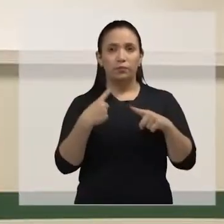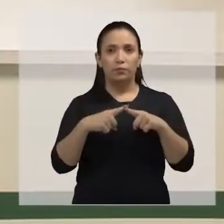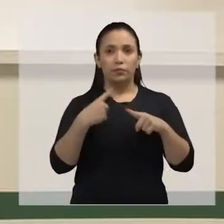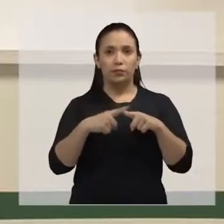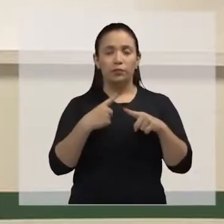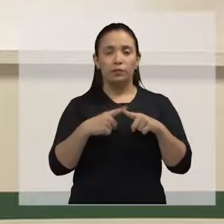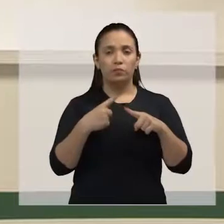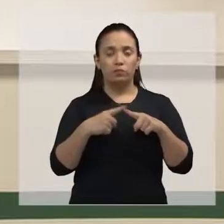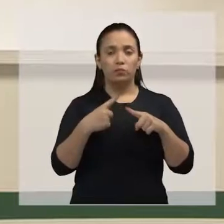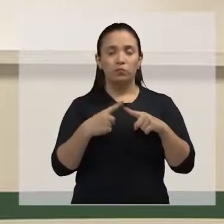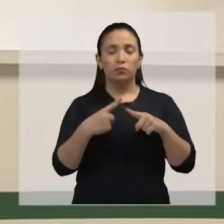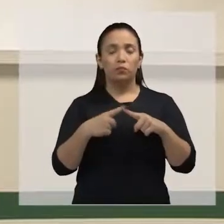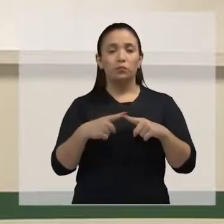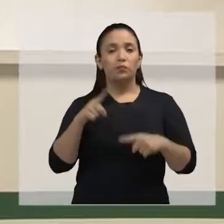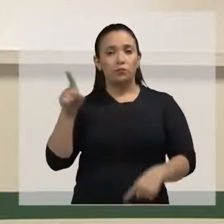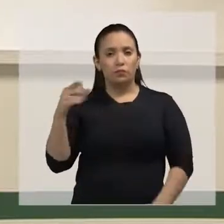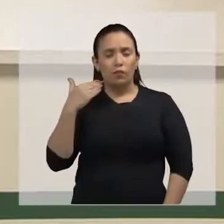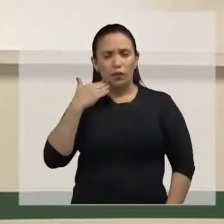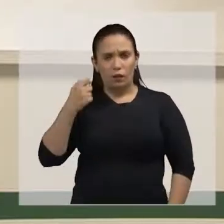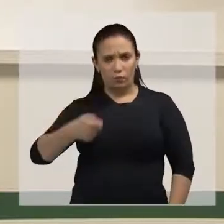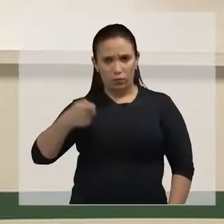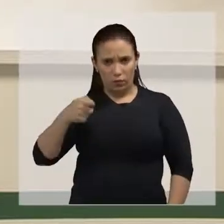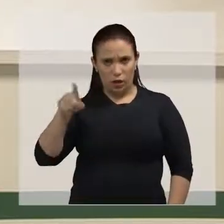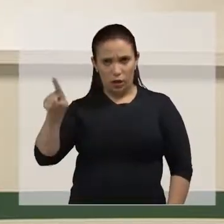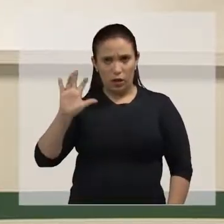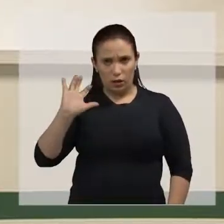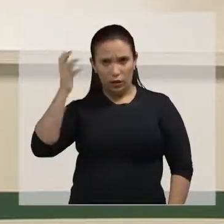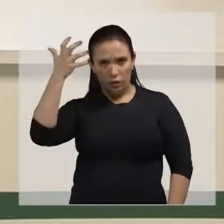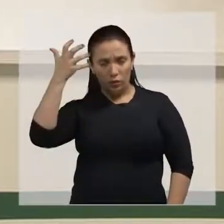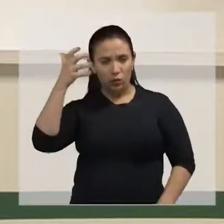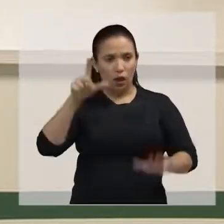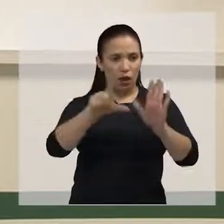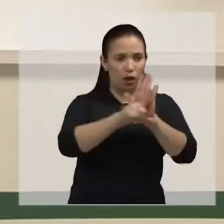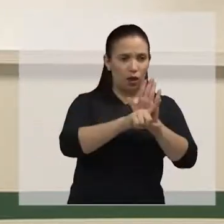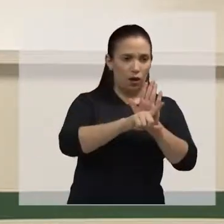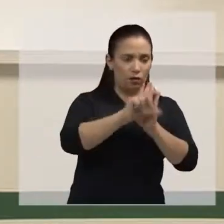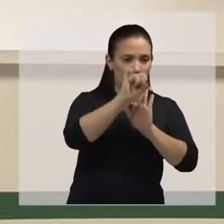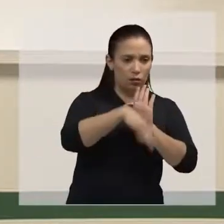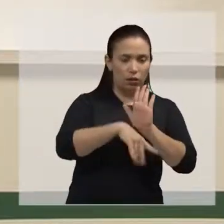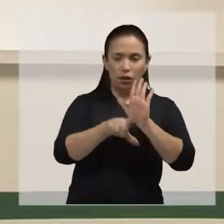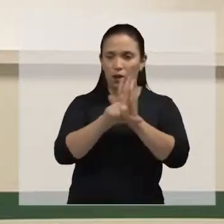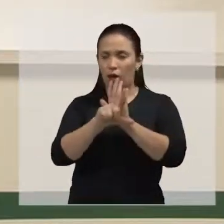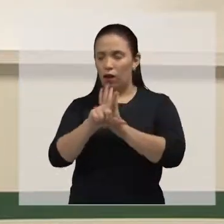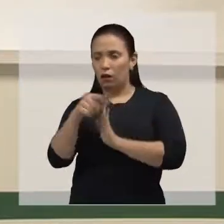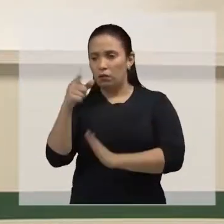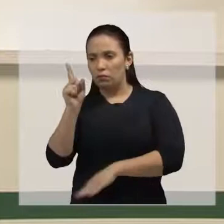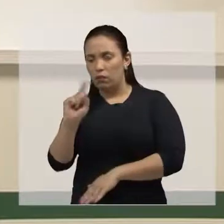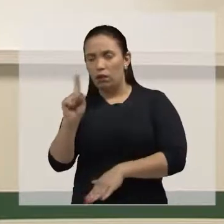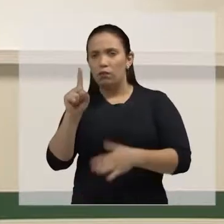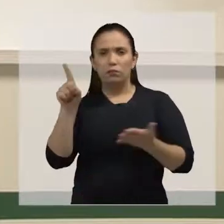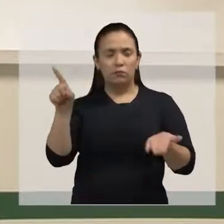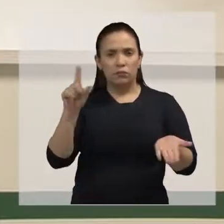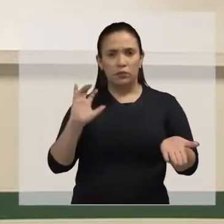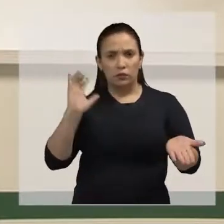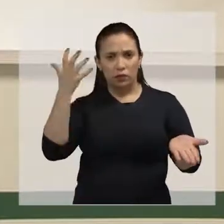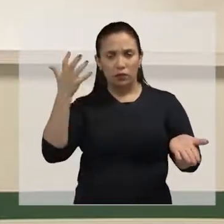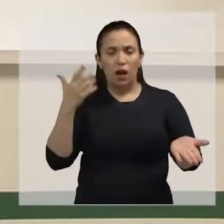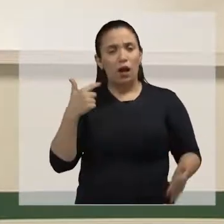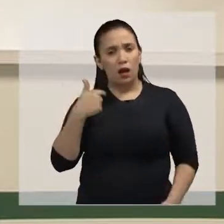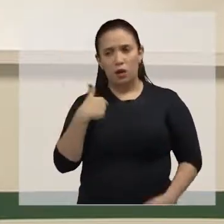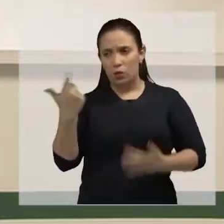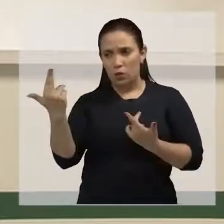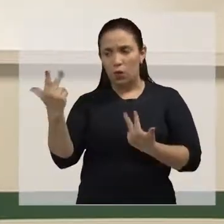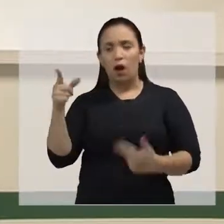essa declaração, como se ele pudesse definir o que é legislação e o que não é. Não é que ele possa definir o que é legislação, não. Que ele, como eu,